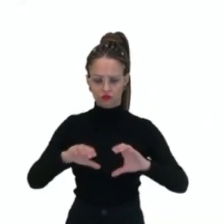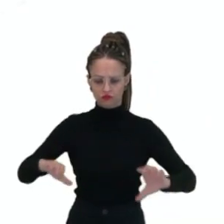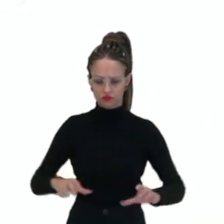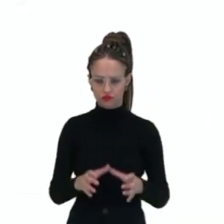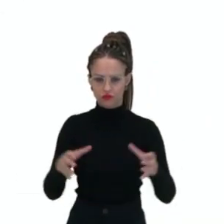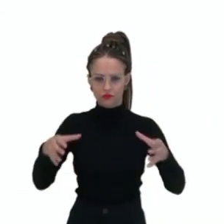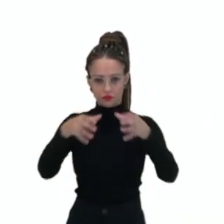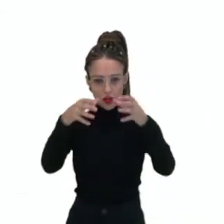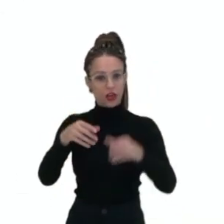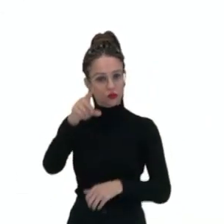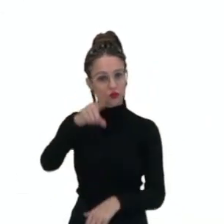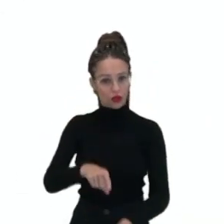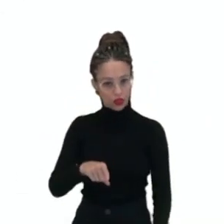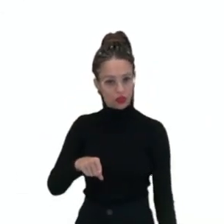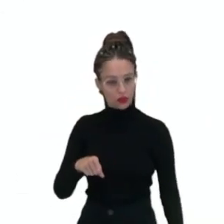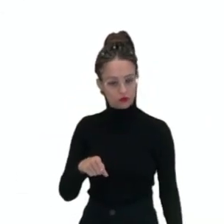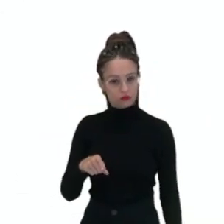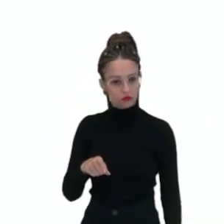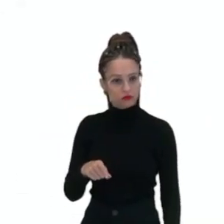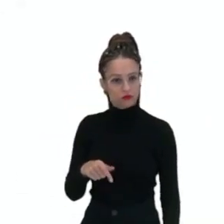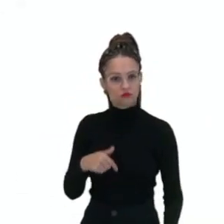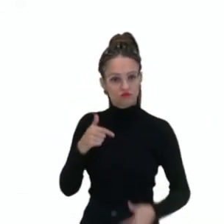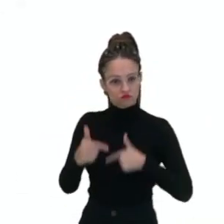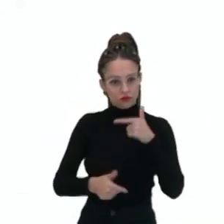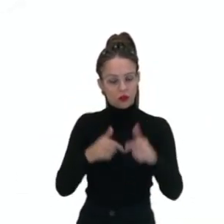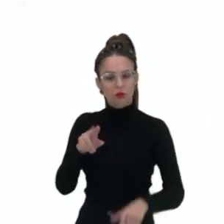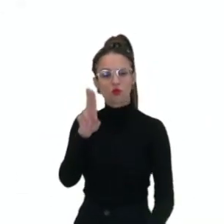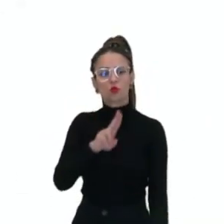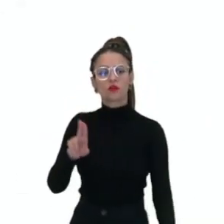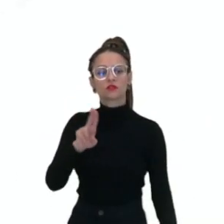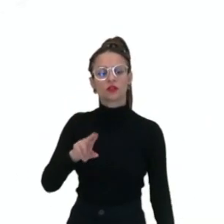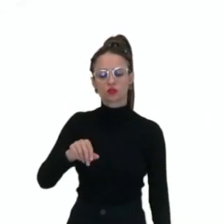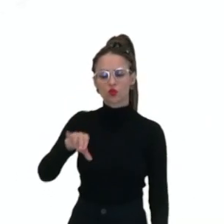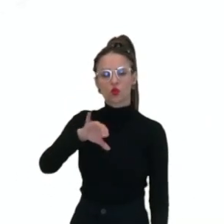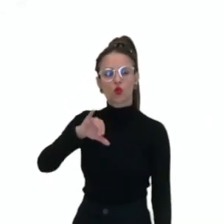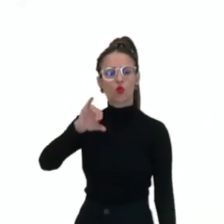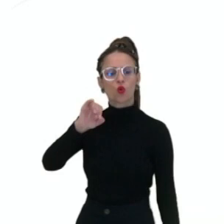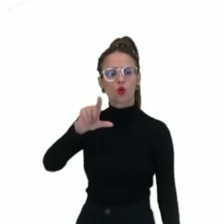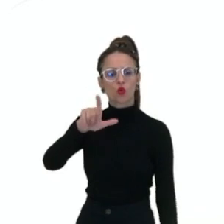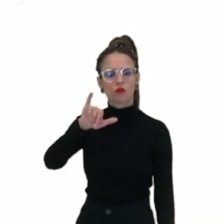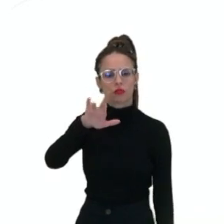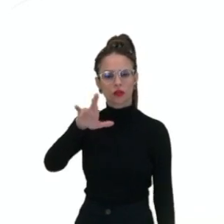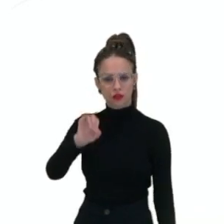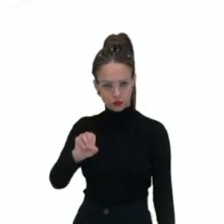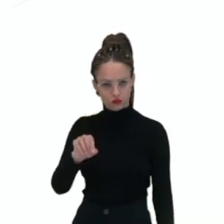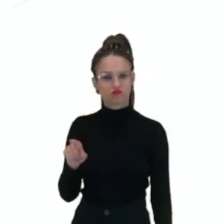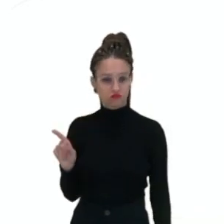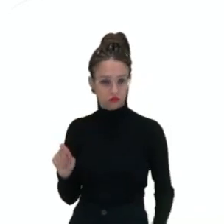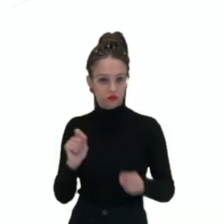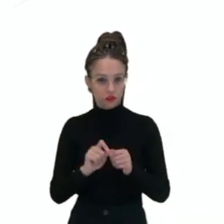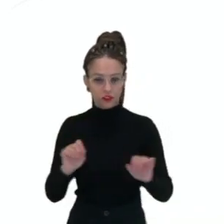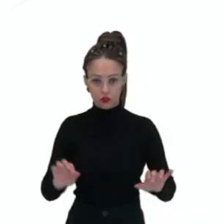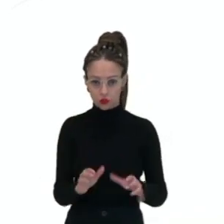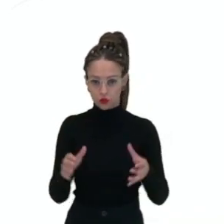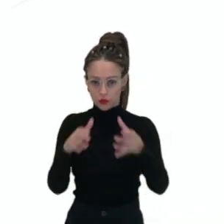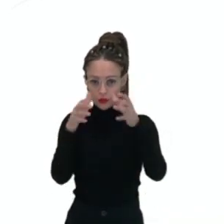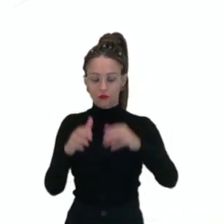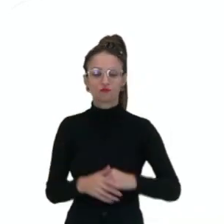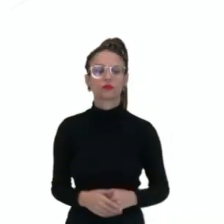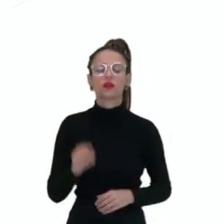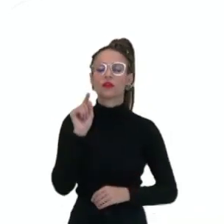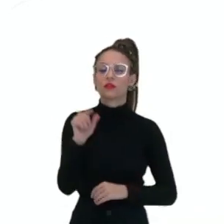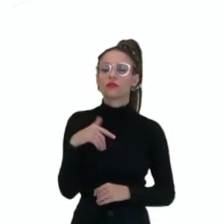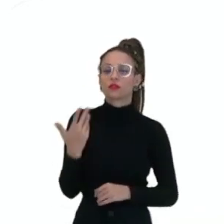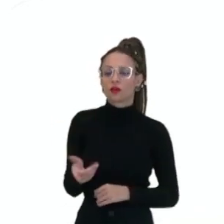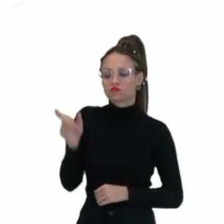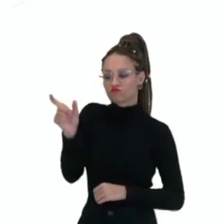né? Isso aí é um trabalho de um oleiro, né? Um oleiro fazendo um vaso, olha que bacana, né? E o artesão, então, ele